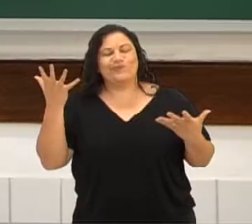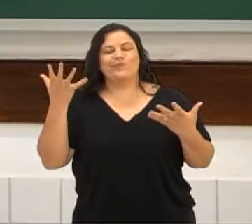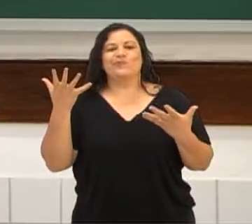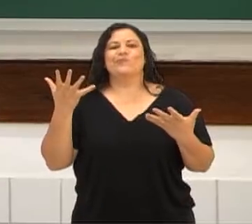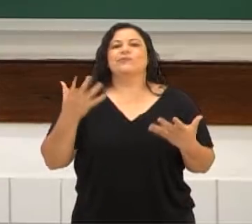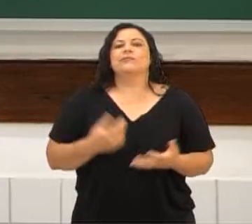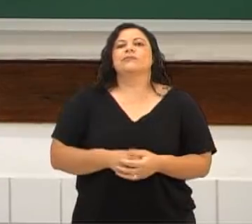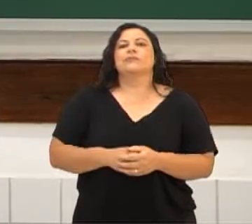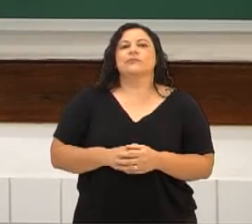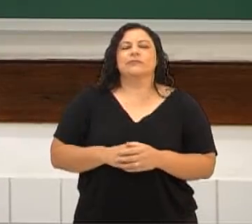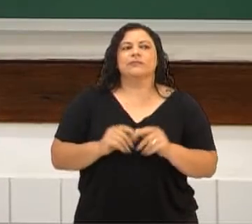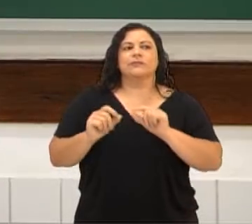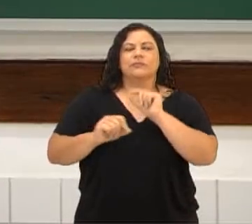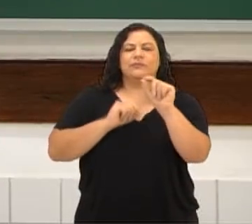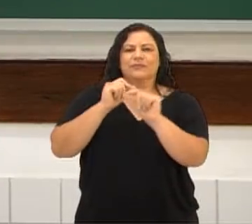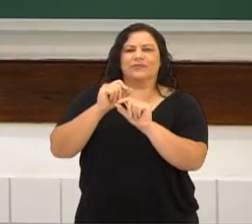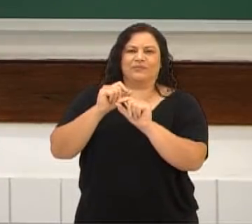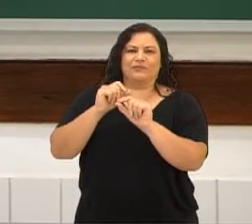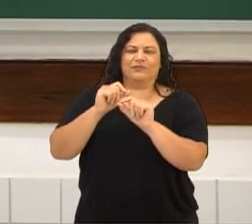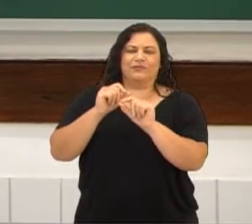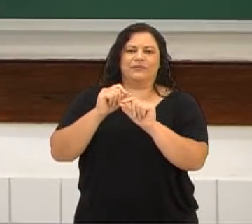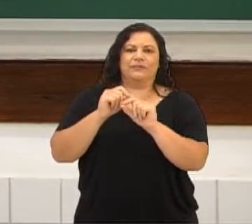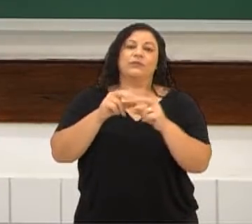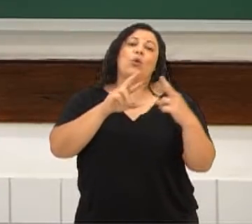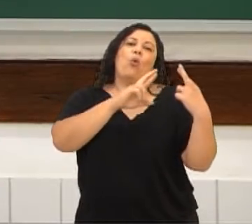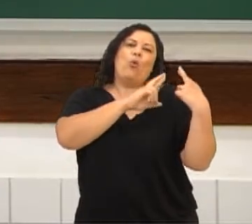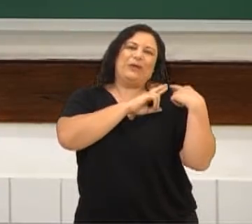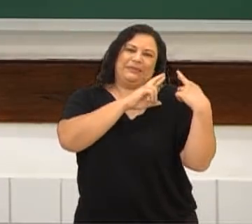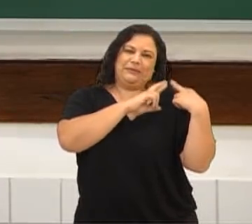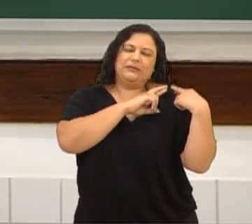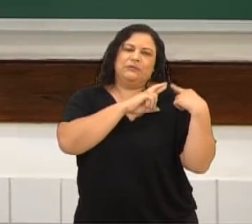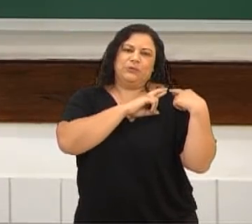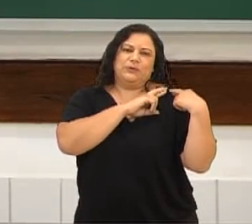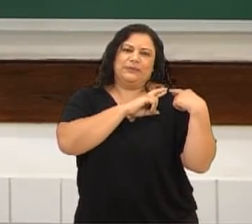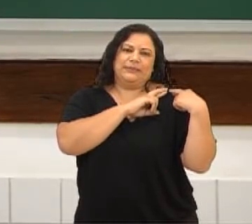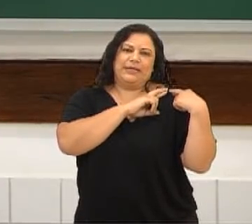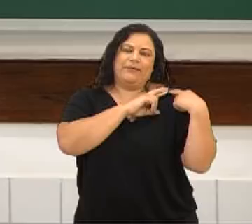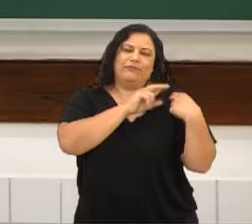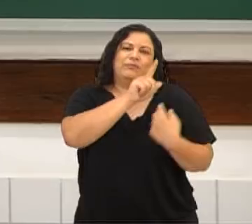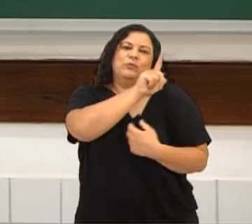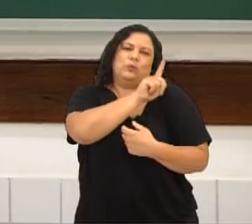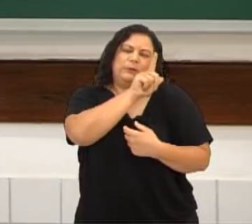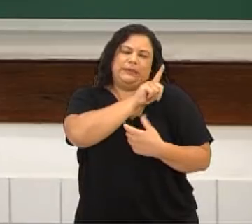né, inclusive o líder desse massacre, ele foi preso só este ano, ele foi capturado,